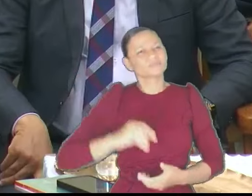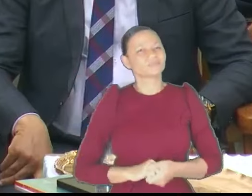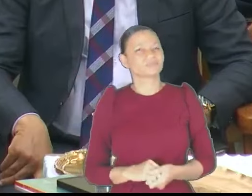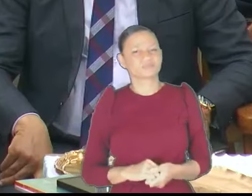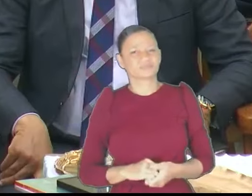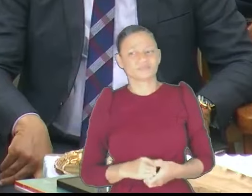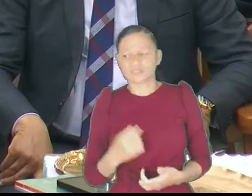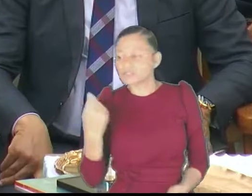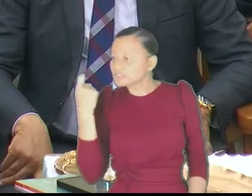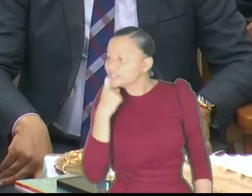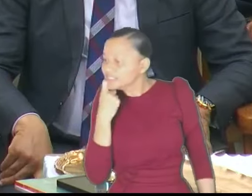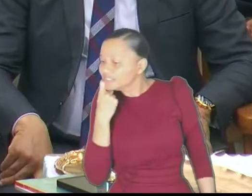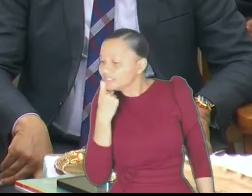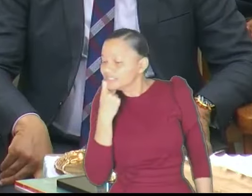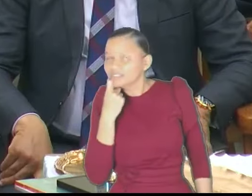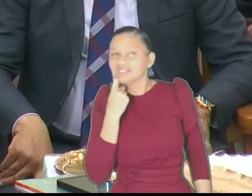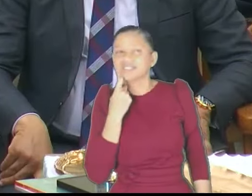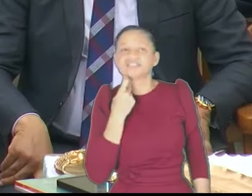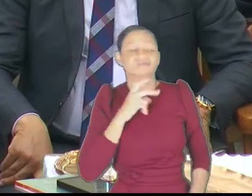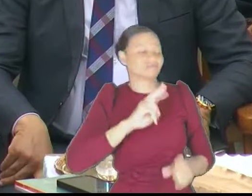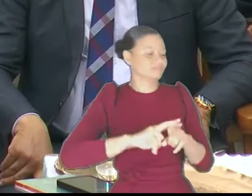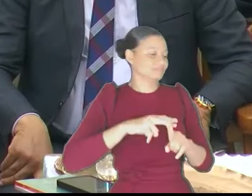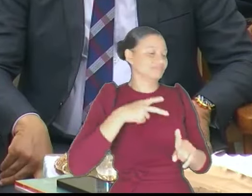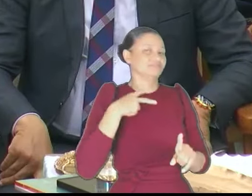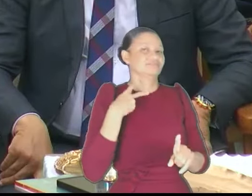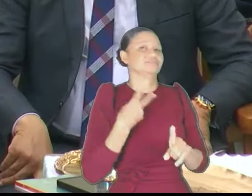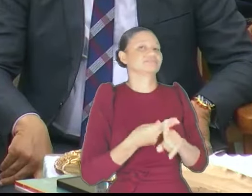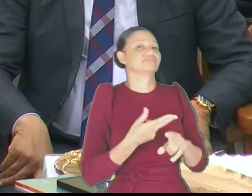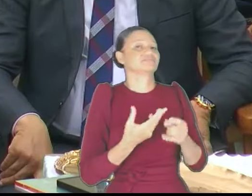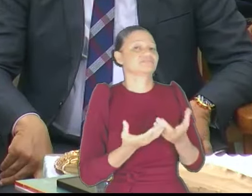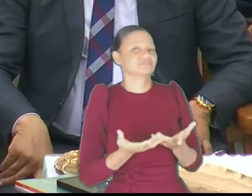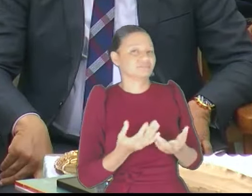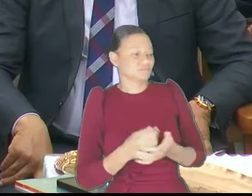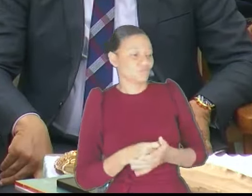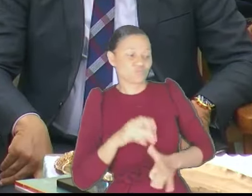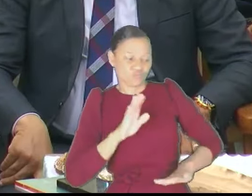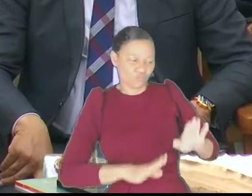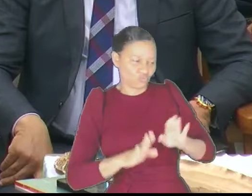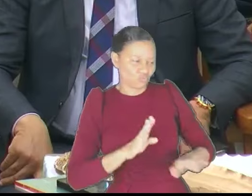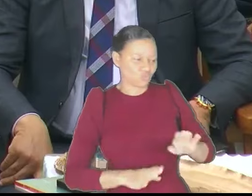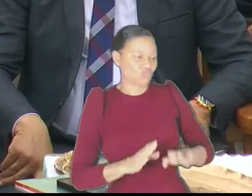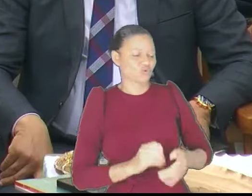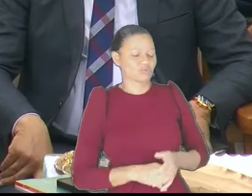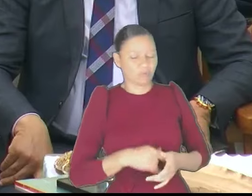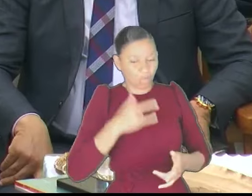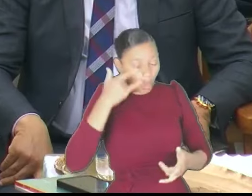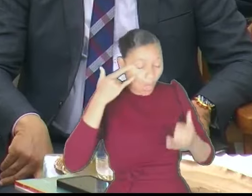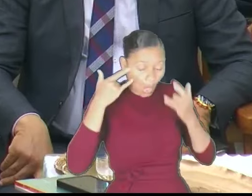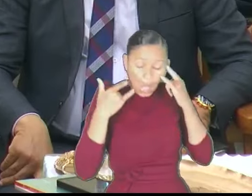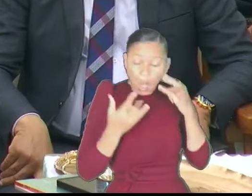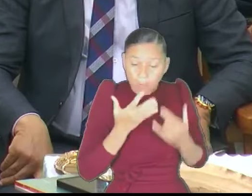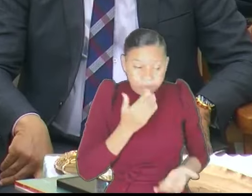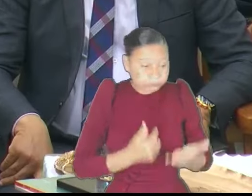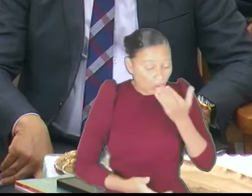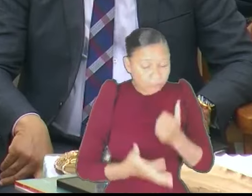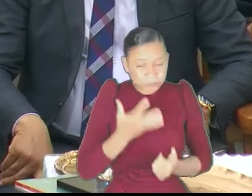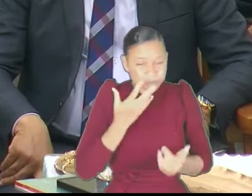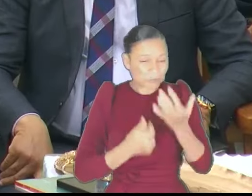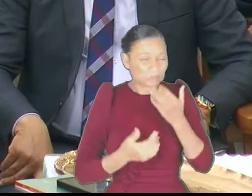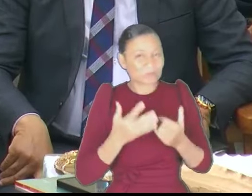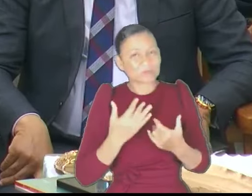Chegava na sexta, Deus diz porção dobrada. Agora sim, cuidado com a barriga, porque o oi às vezes é maior do que a barriga. Pegue